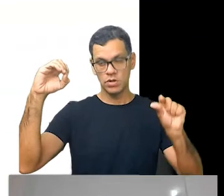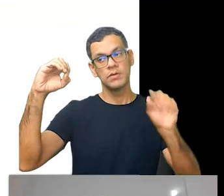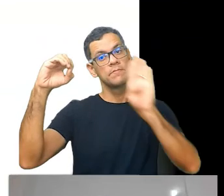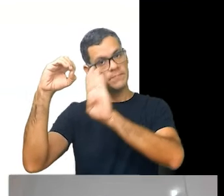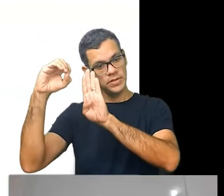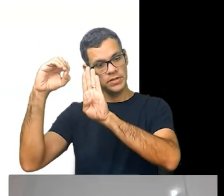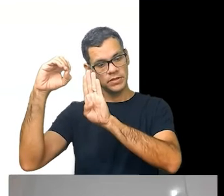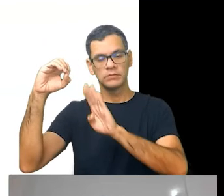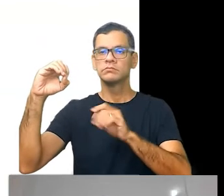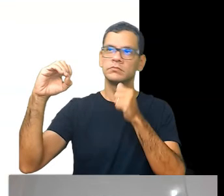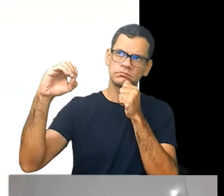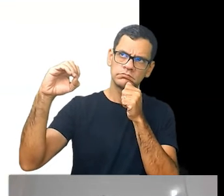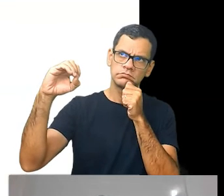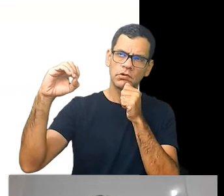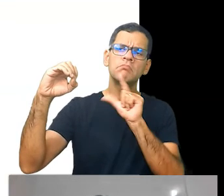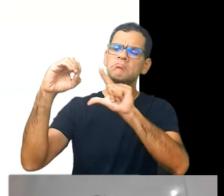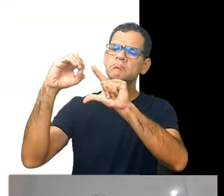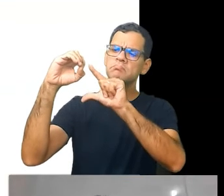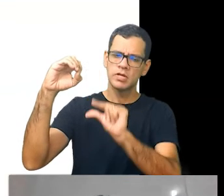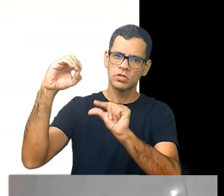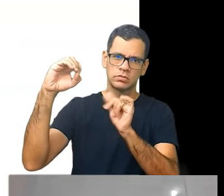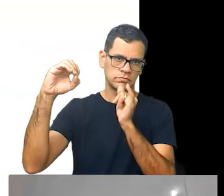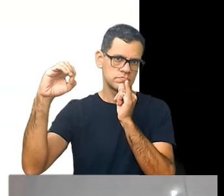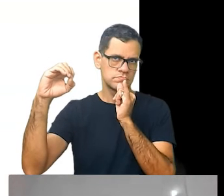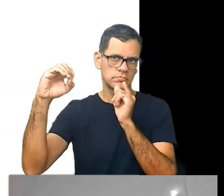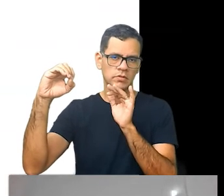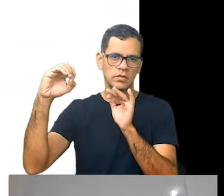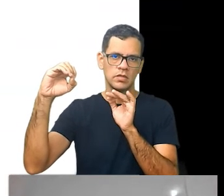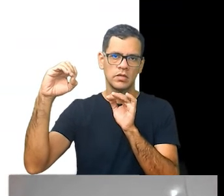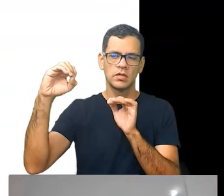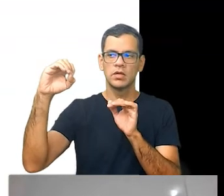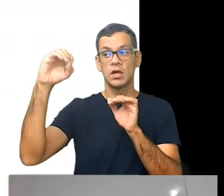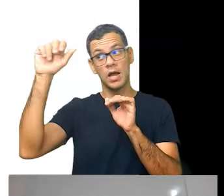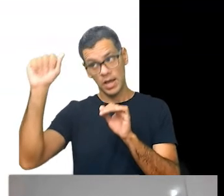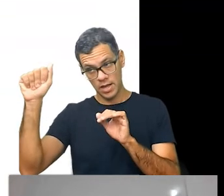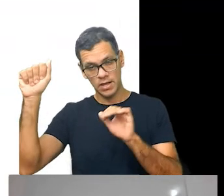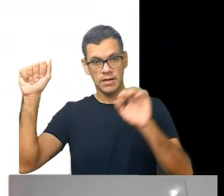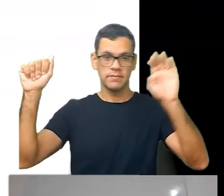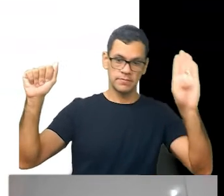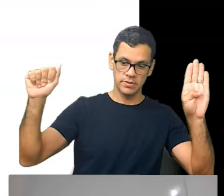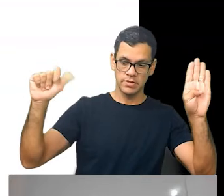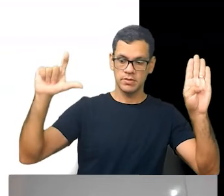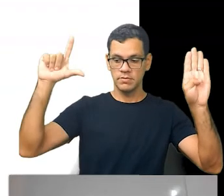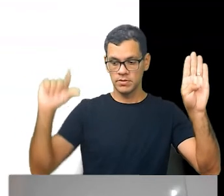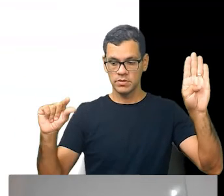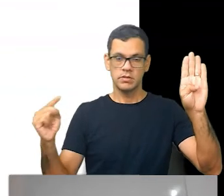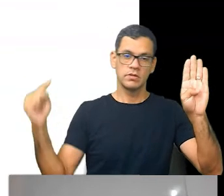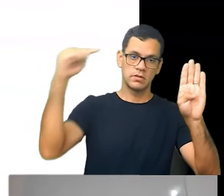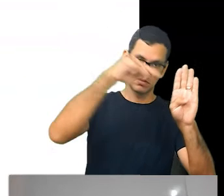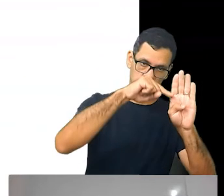Cada elemento de A é menor do que um elemento de B. Ah, sim. Então, menor que 0,